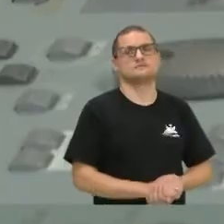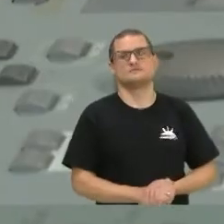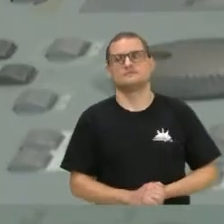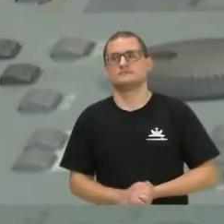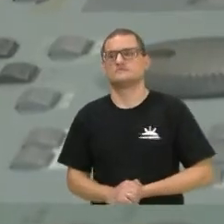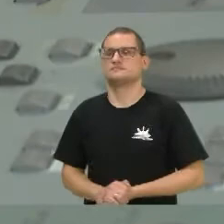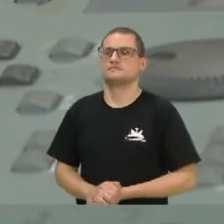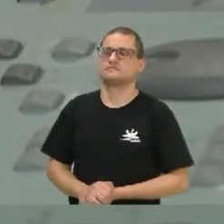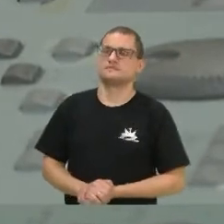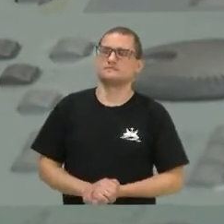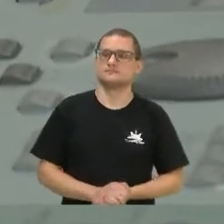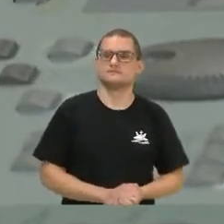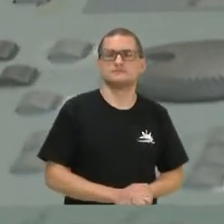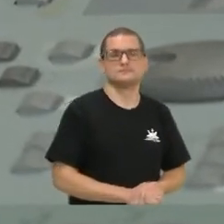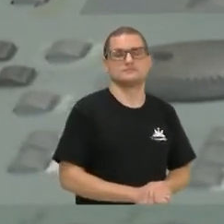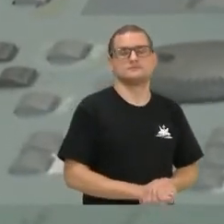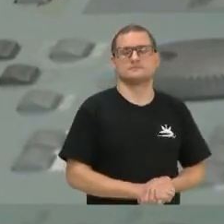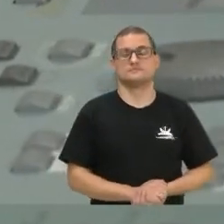a induzir